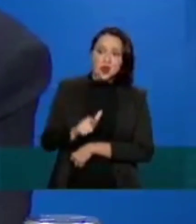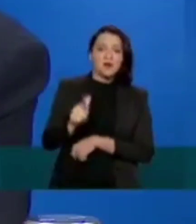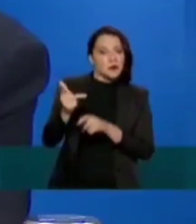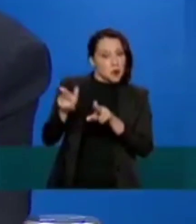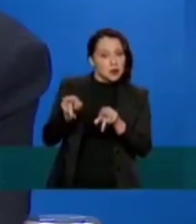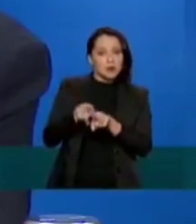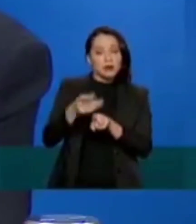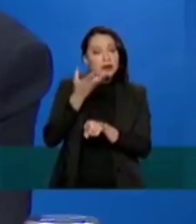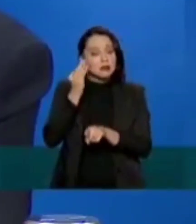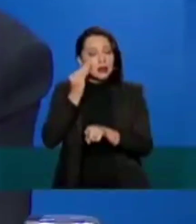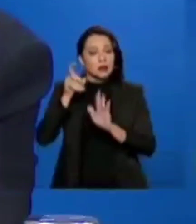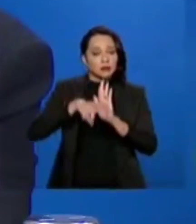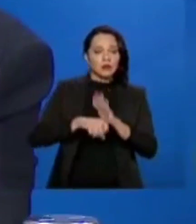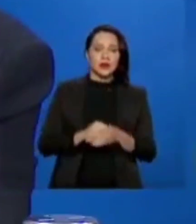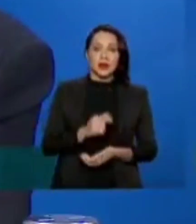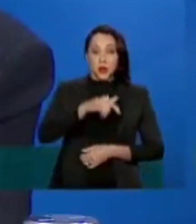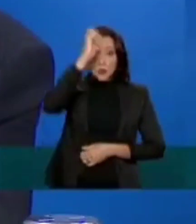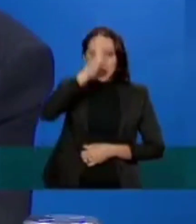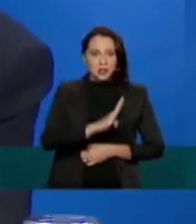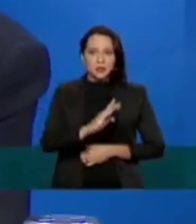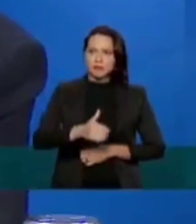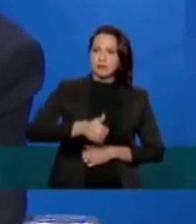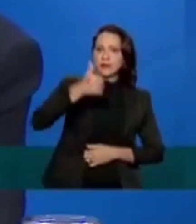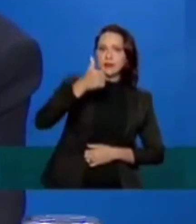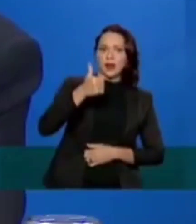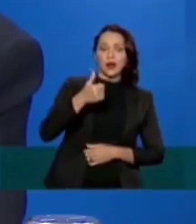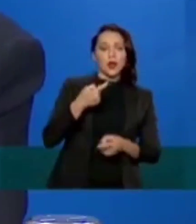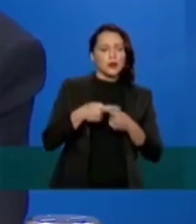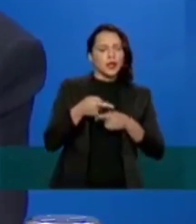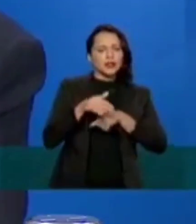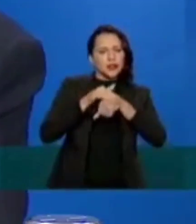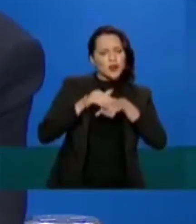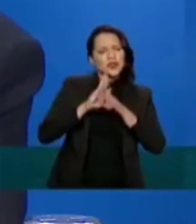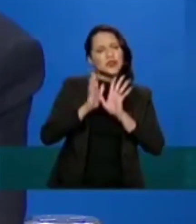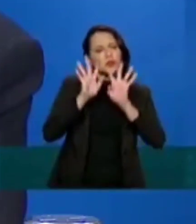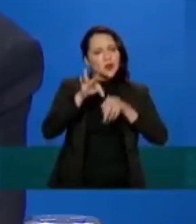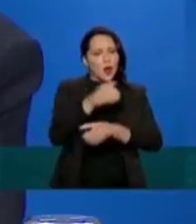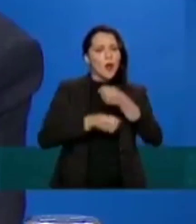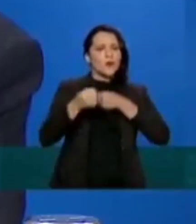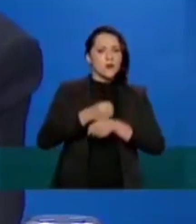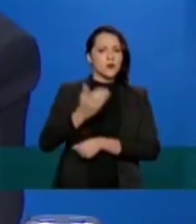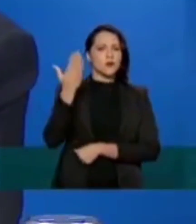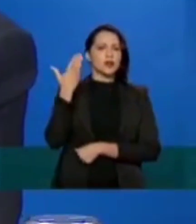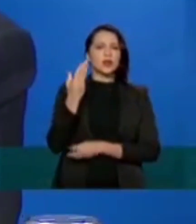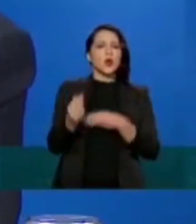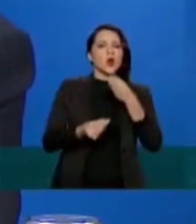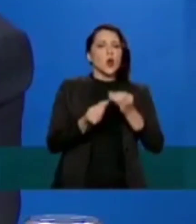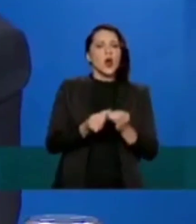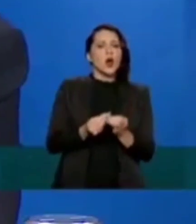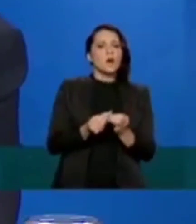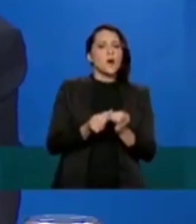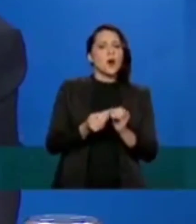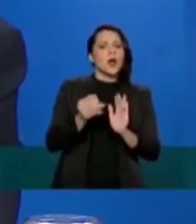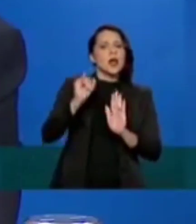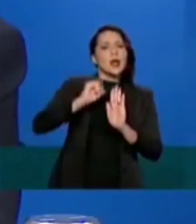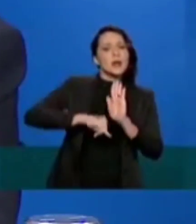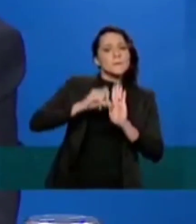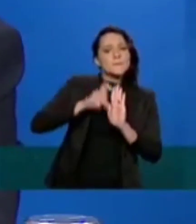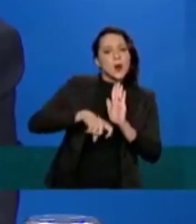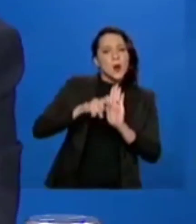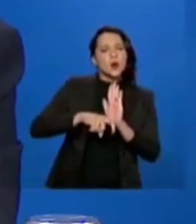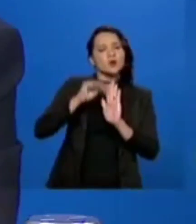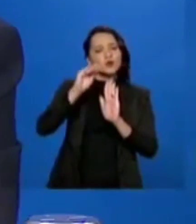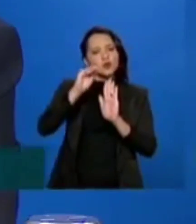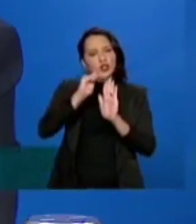tentando nisso, e o presidente está falando nisso já desde o final do ano passado, como reduzir essa carga tributária, e é um esforço